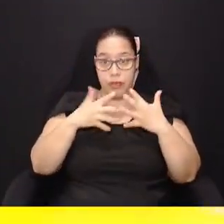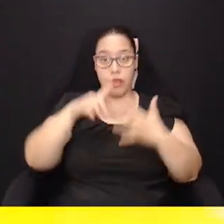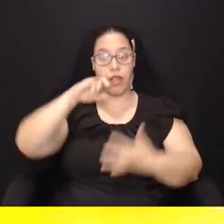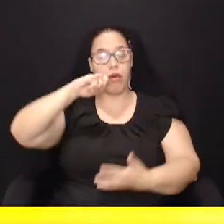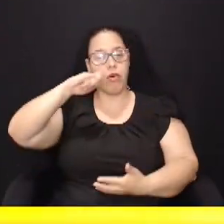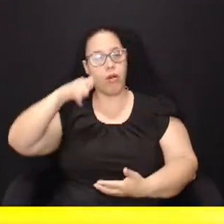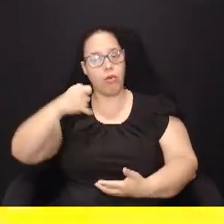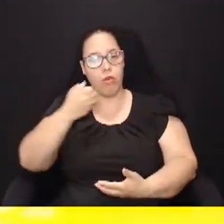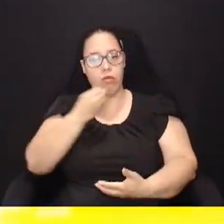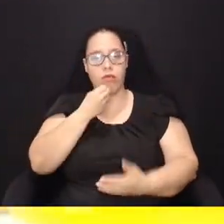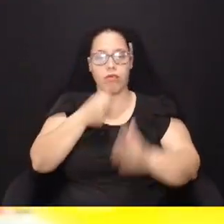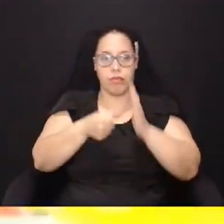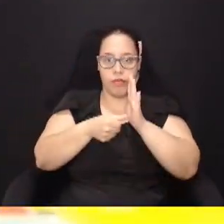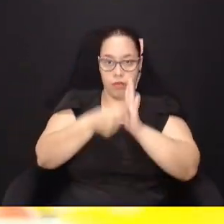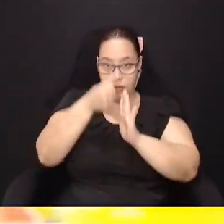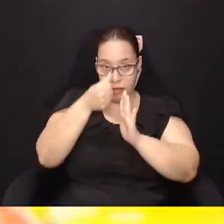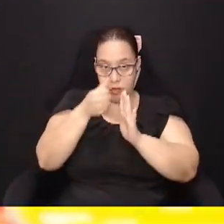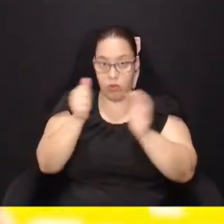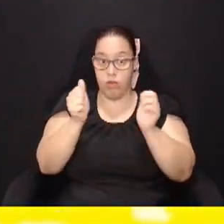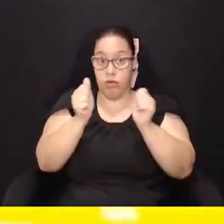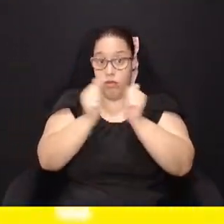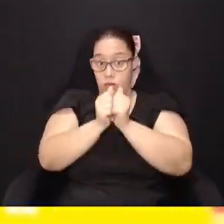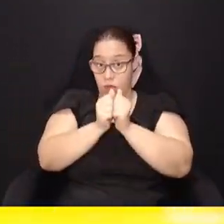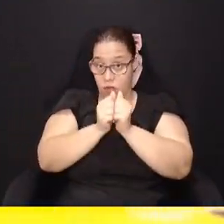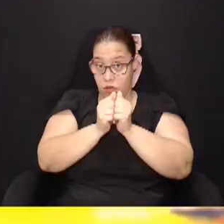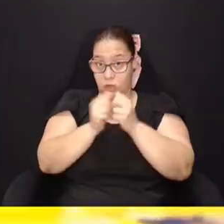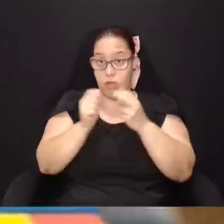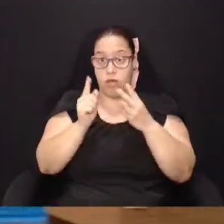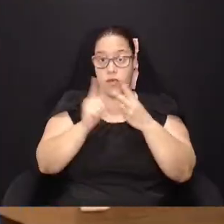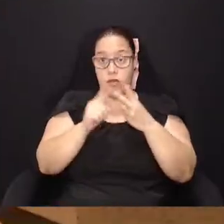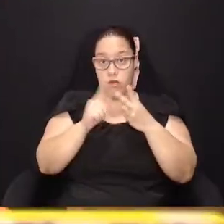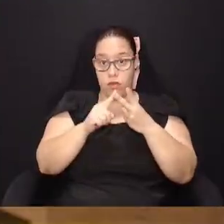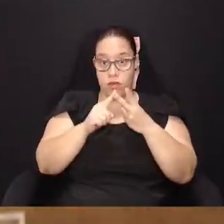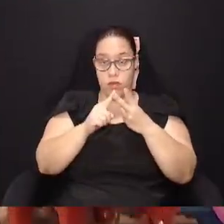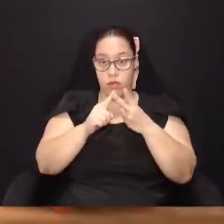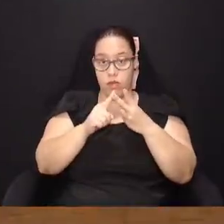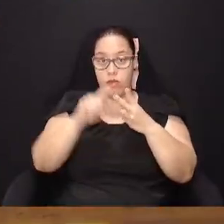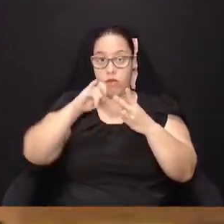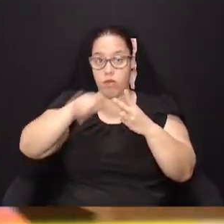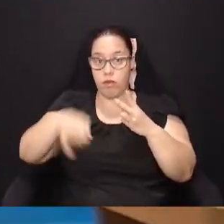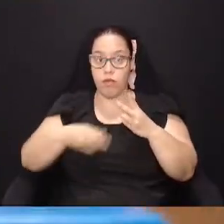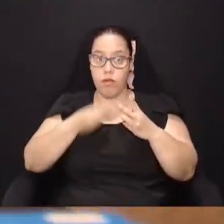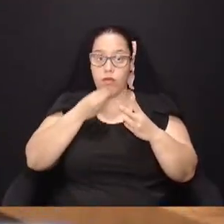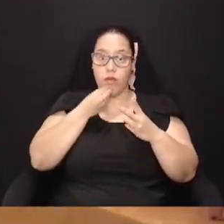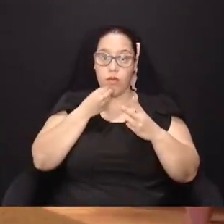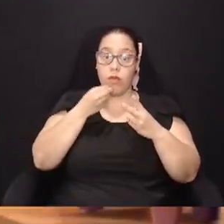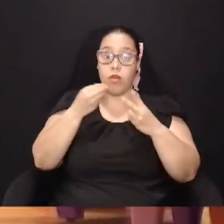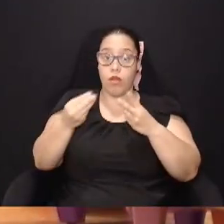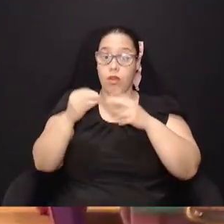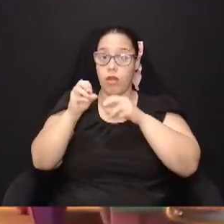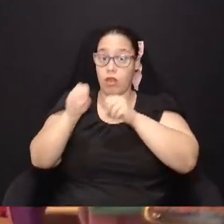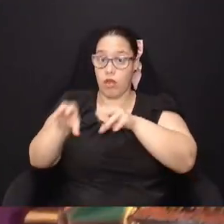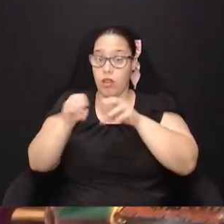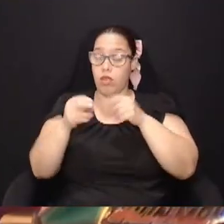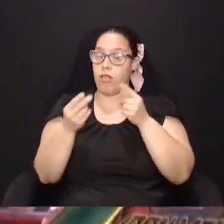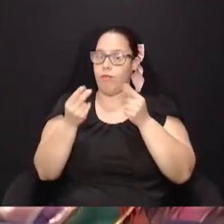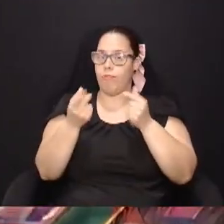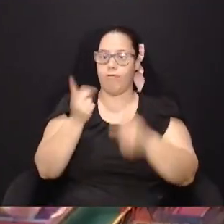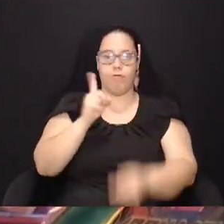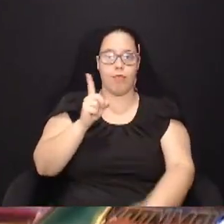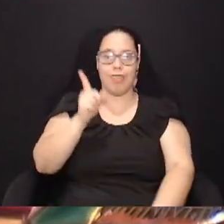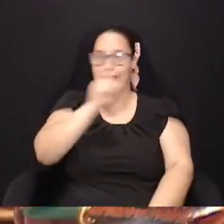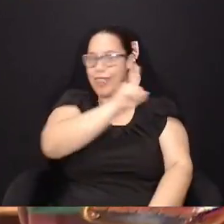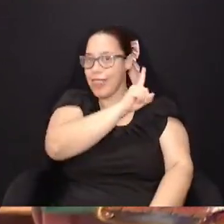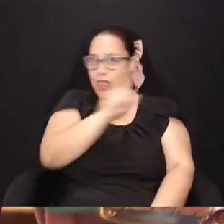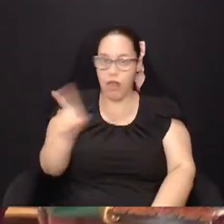de estar junto e também uma oportunidade de dar a educação financeira, porque não cabe no orçamento. A